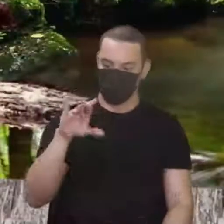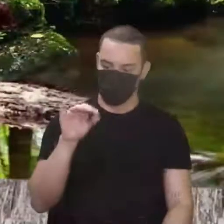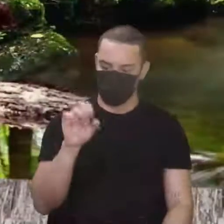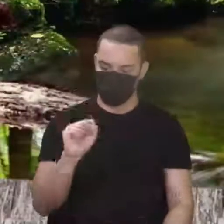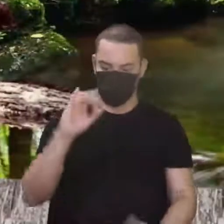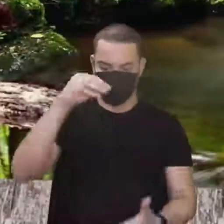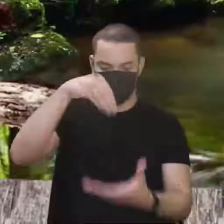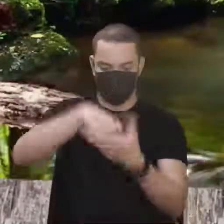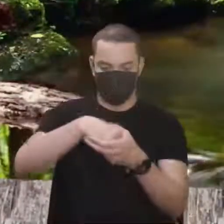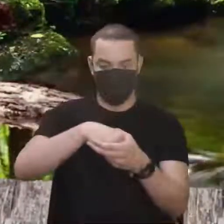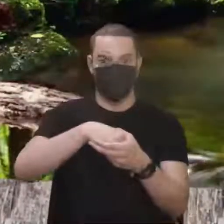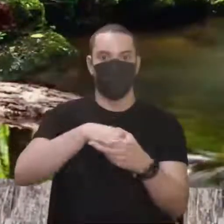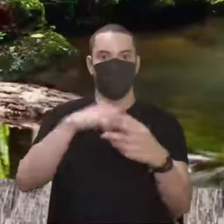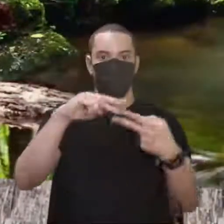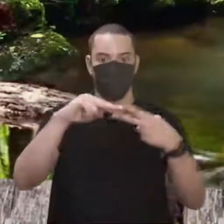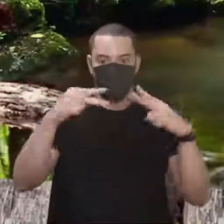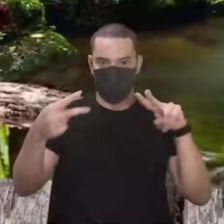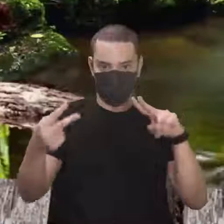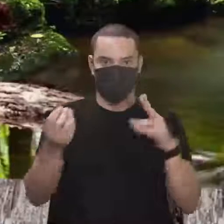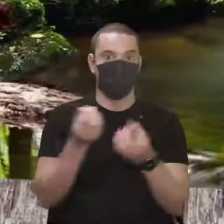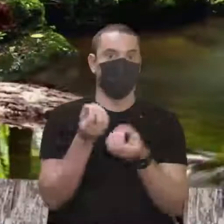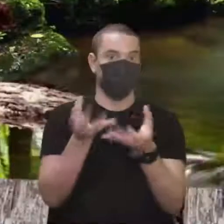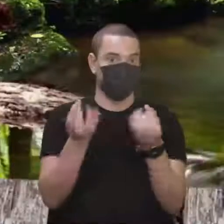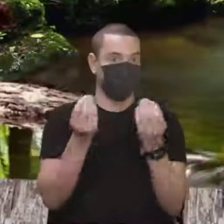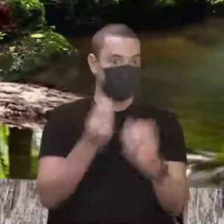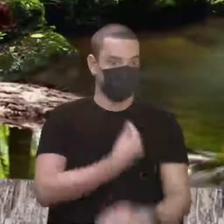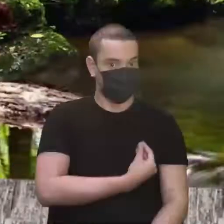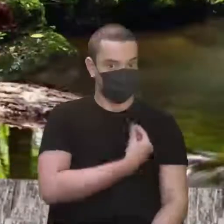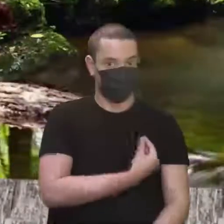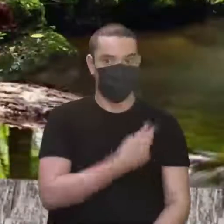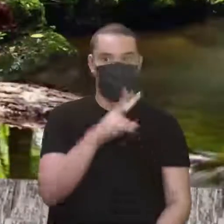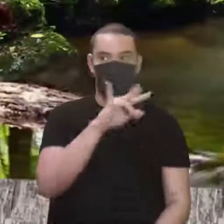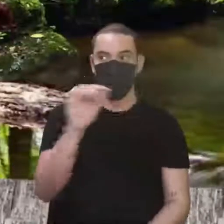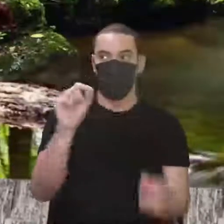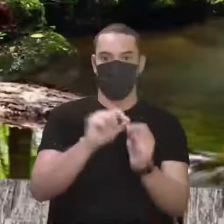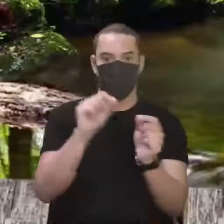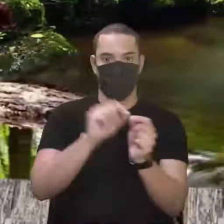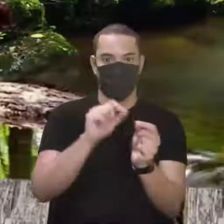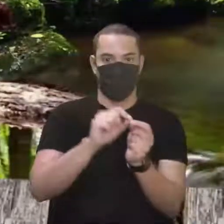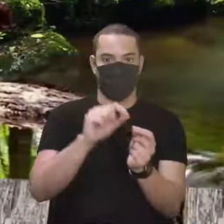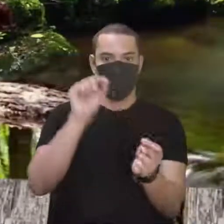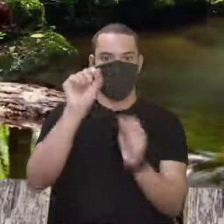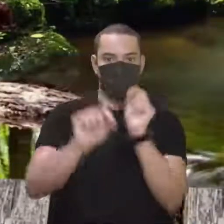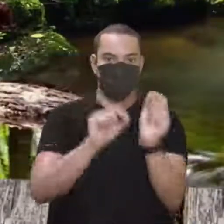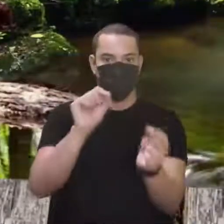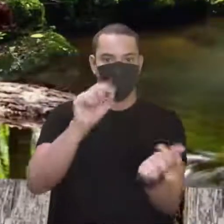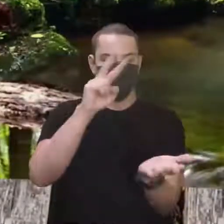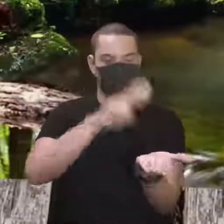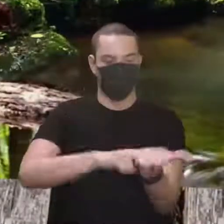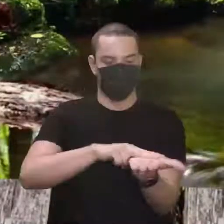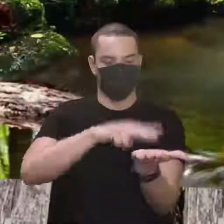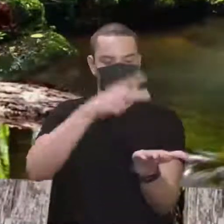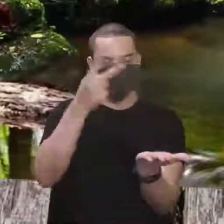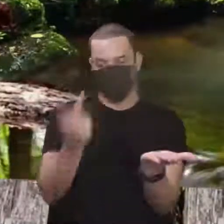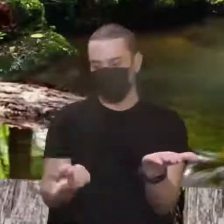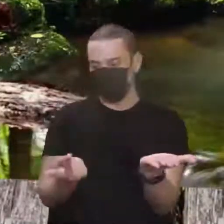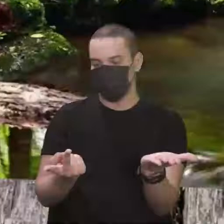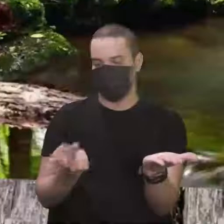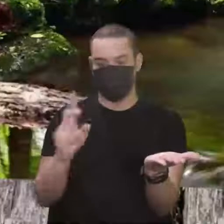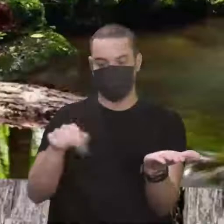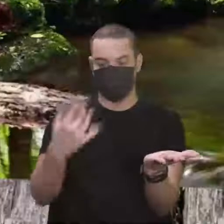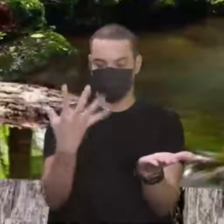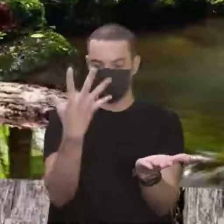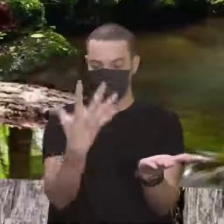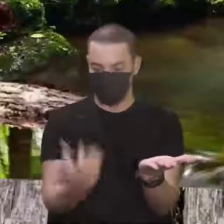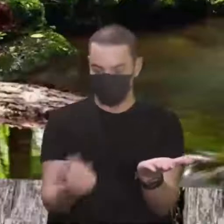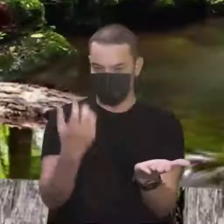no DNA, tá ali as informações. Elas são transcritas por RNA, pré-RNA mensageiro, depois eles são retirados, por